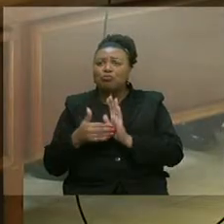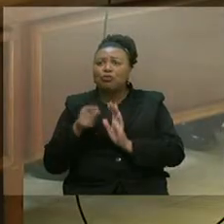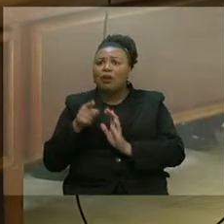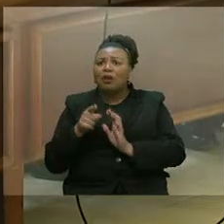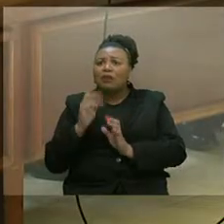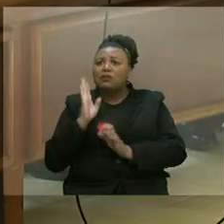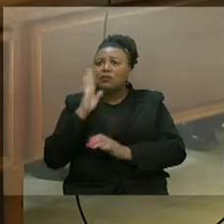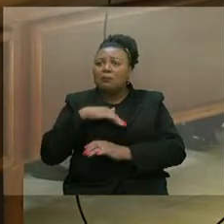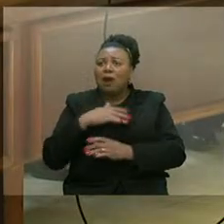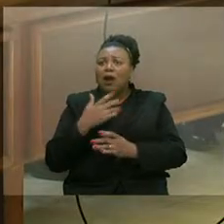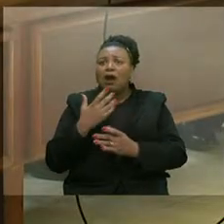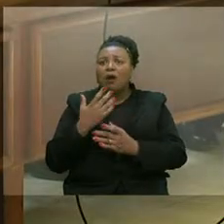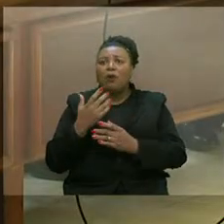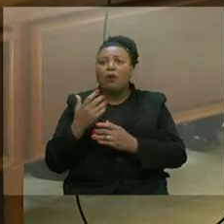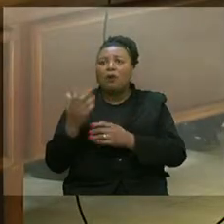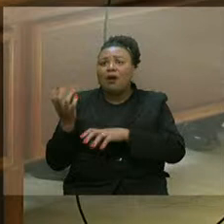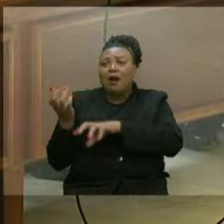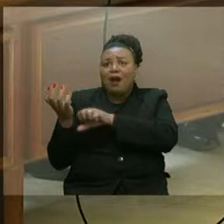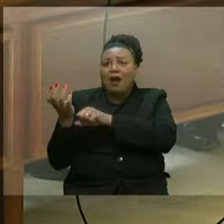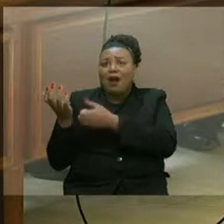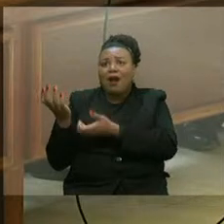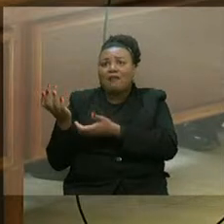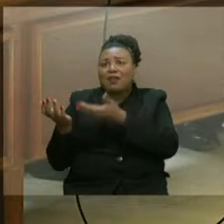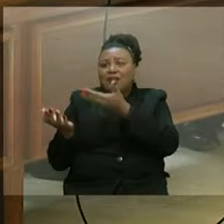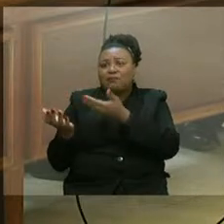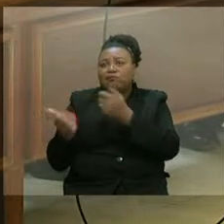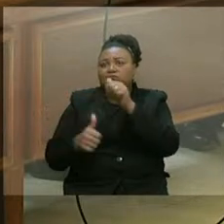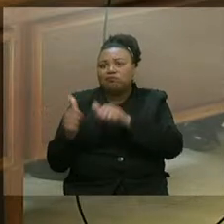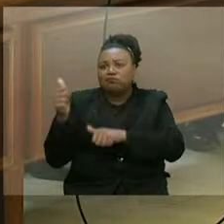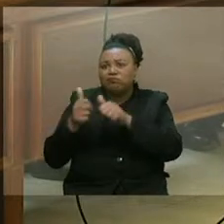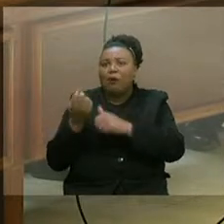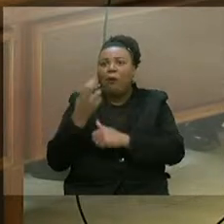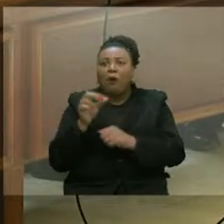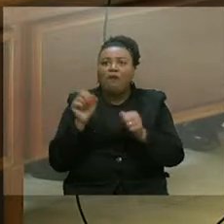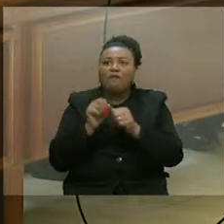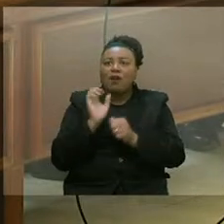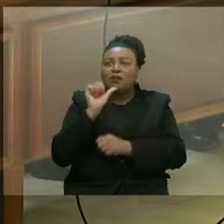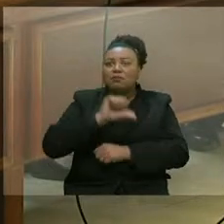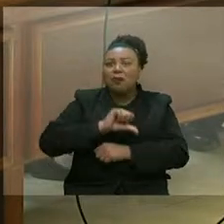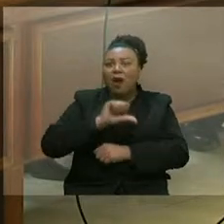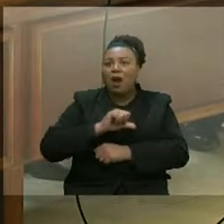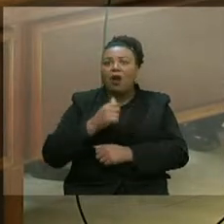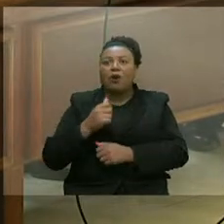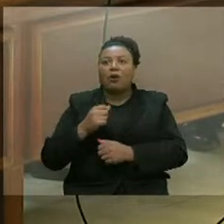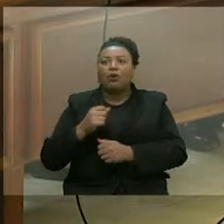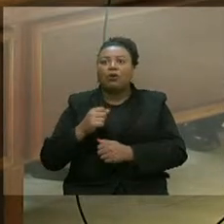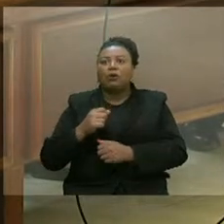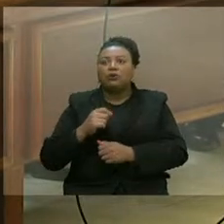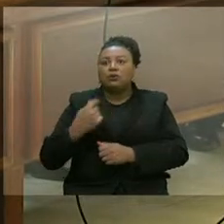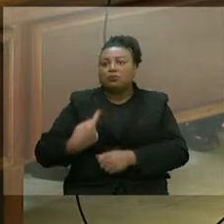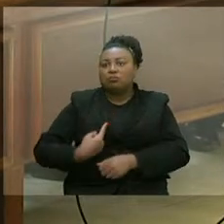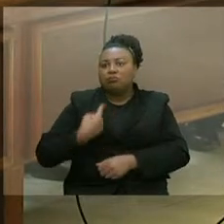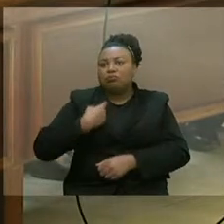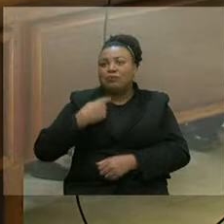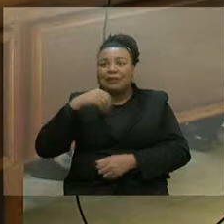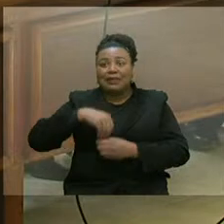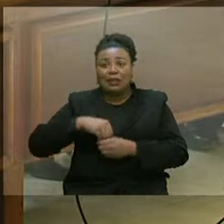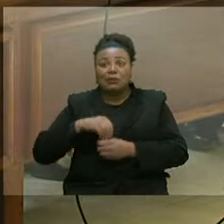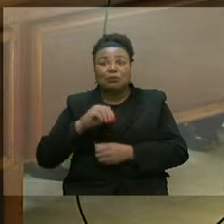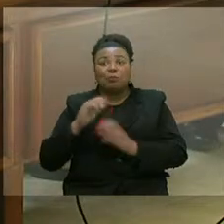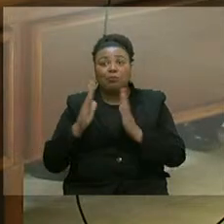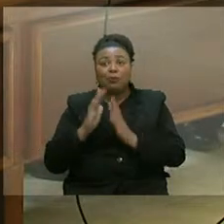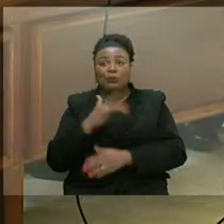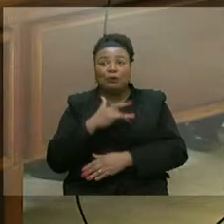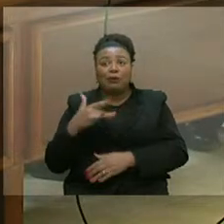foi mal mensurada a sua pressão ou foi mal feita a colocação de um simples catéter lá no posto de saúde,